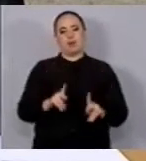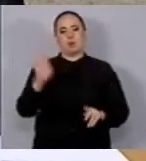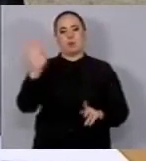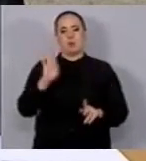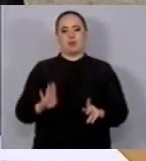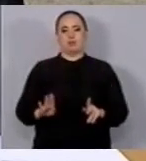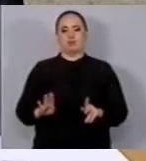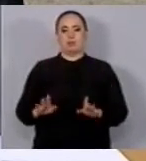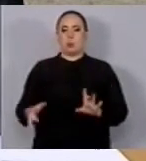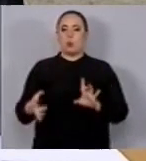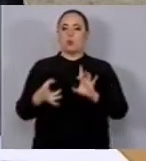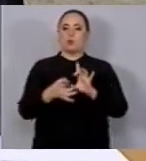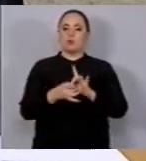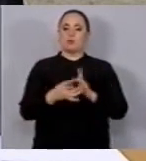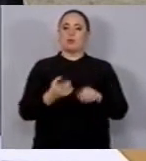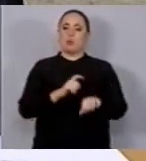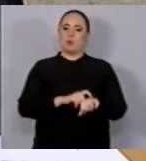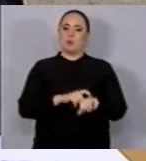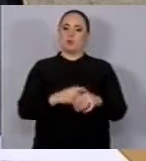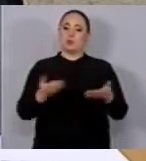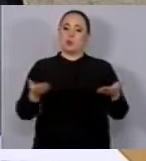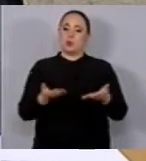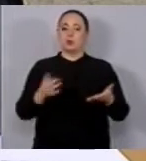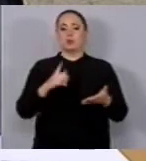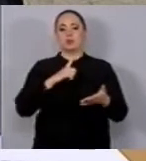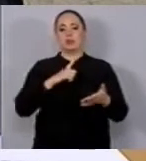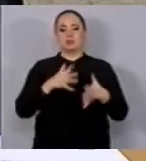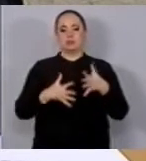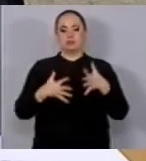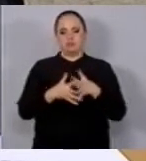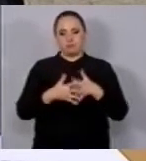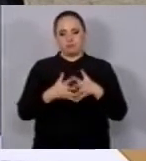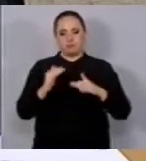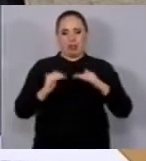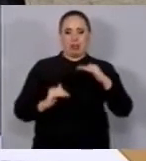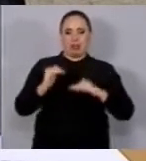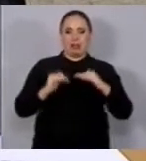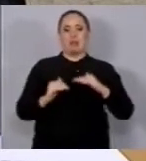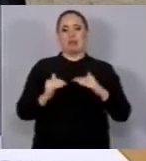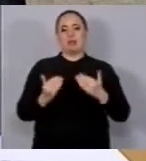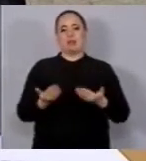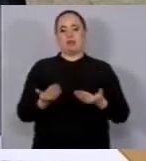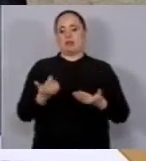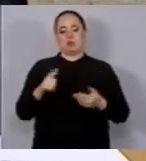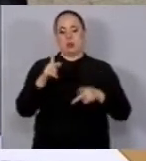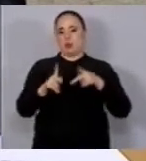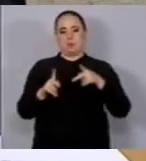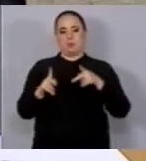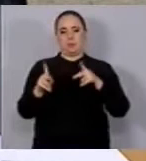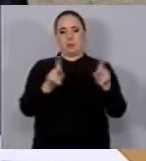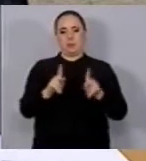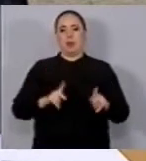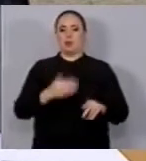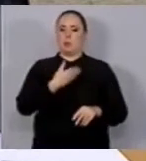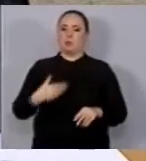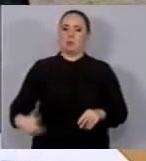reunificá-lo neste momento em que os desacertos e desconcertos da política ameaçam a paz pública e dividem